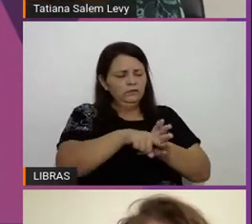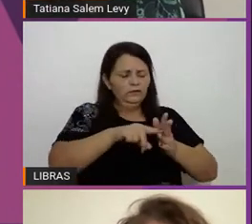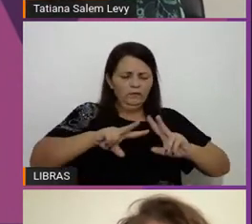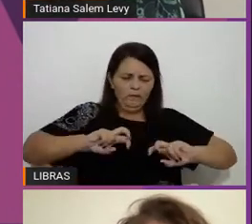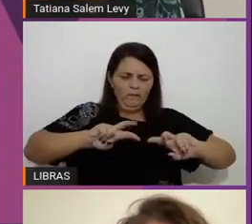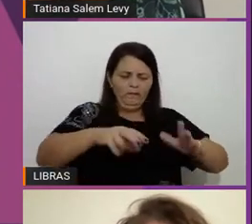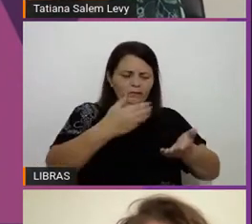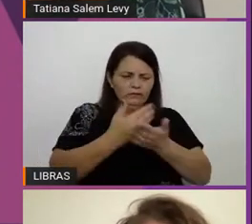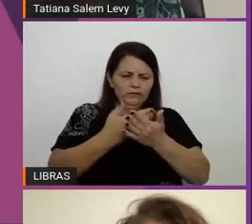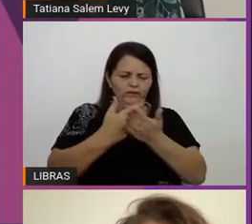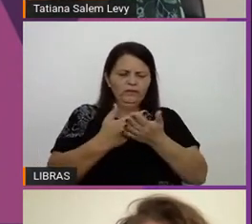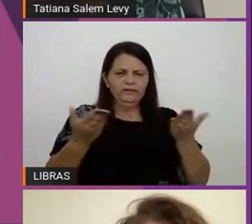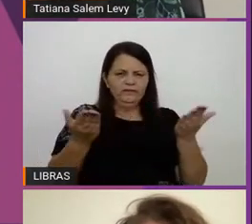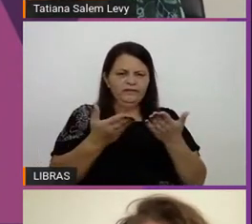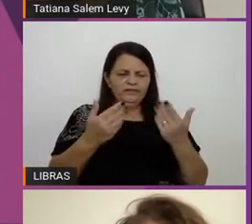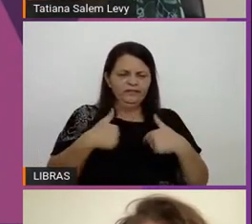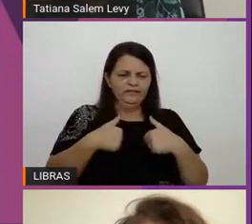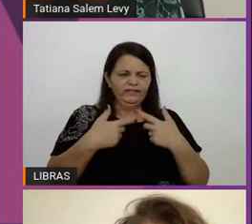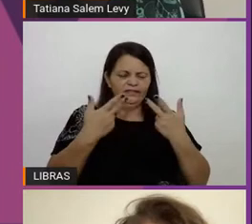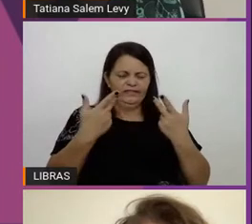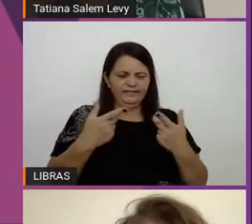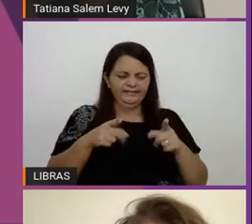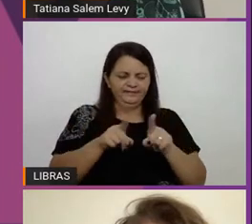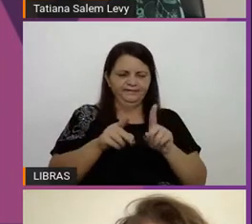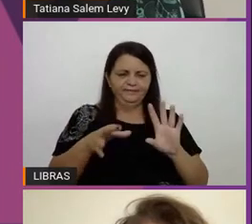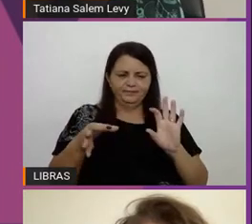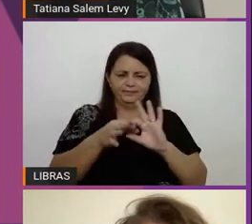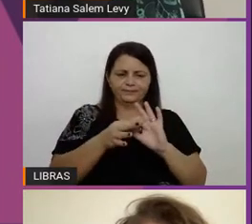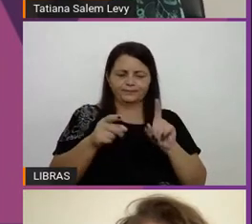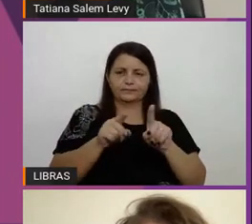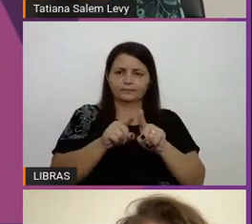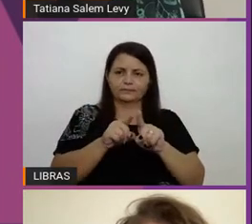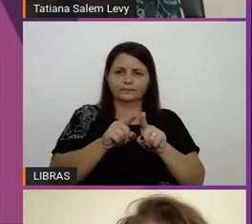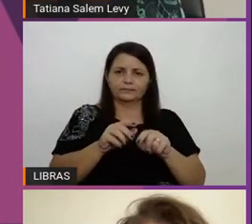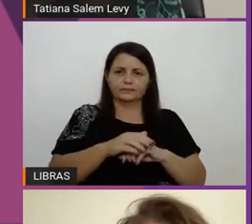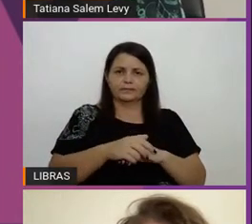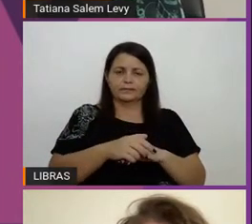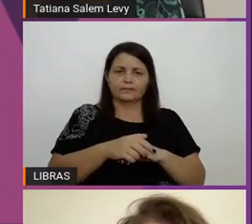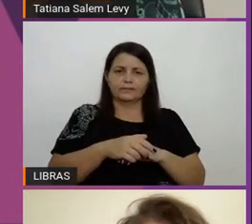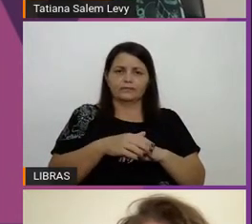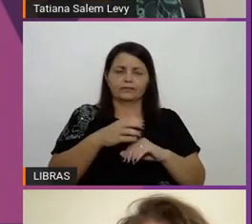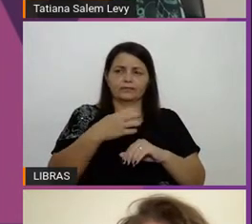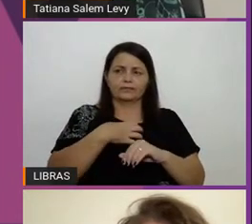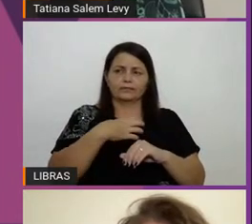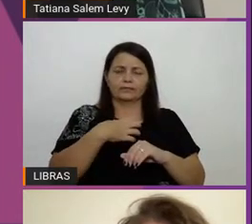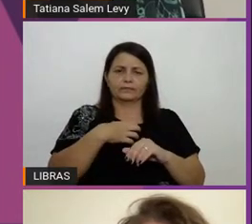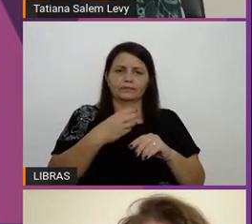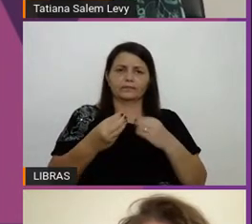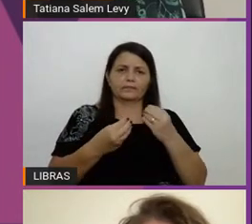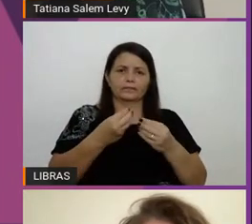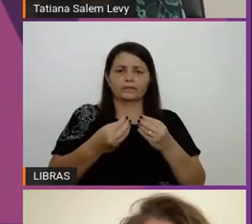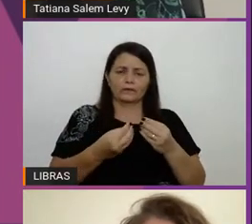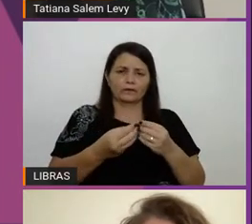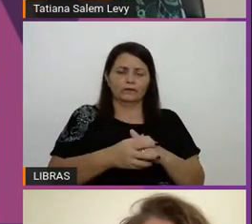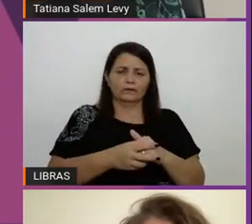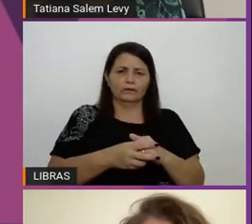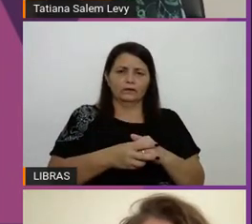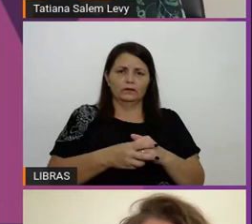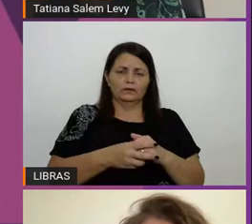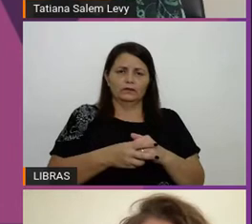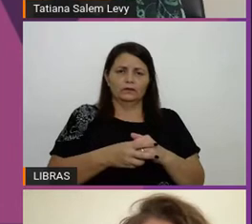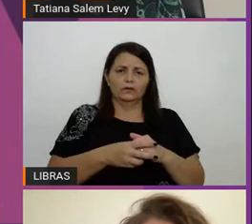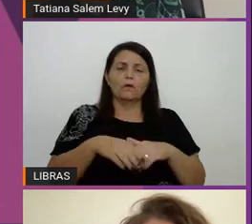eu não tanto pela parte do Peru por exemplo que pareça porque foi a parte oficiais